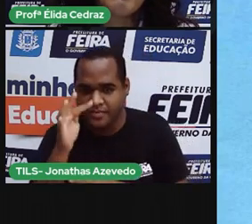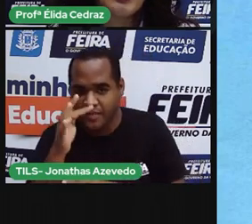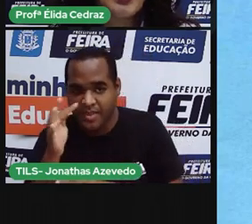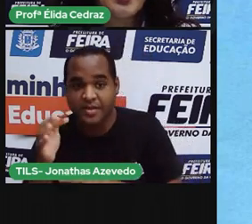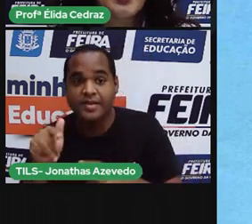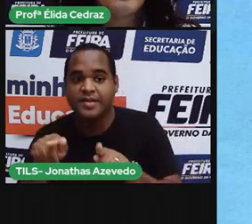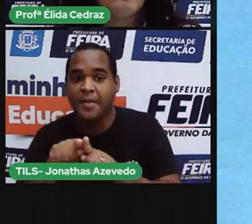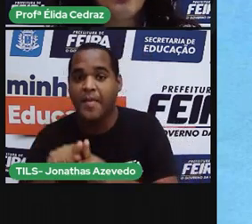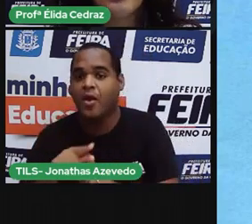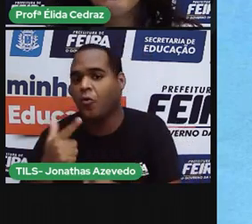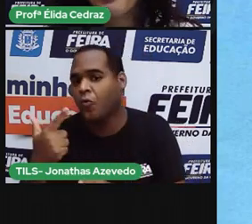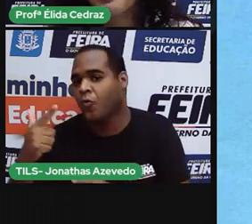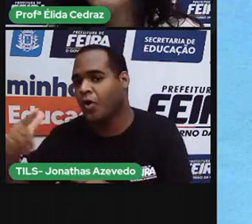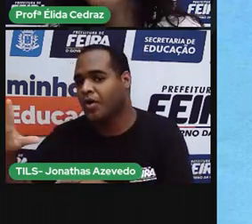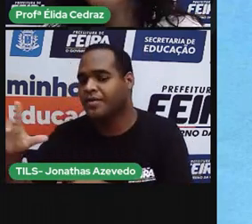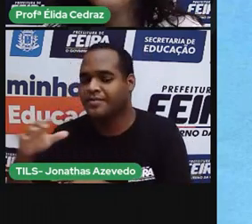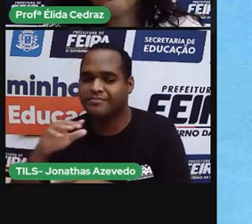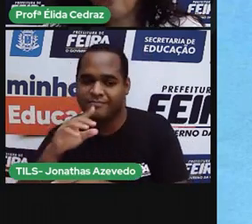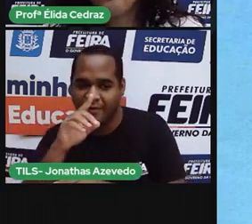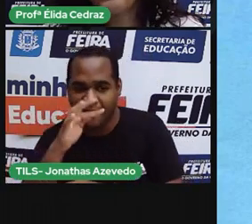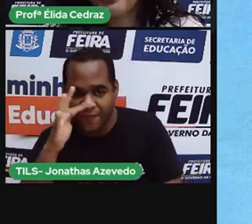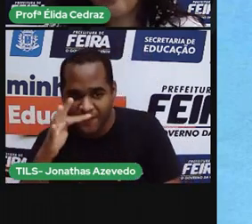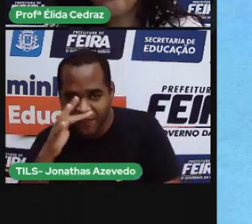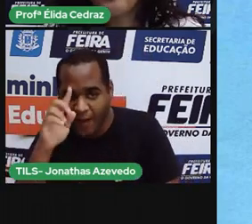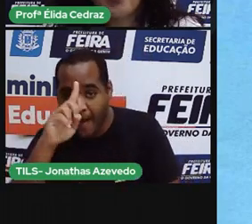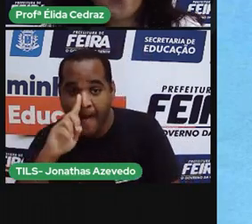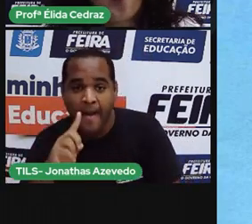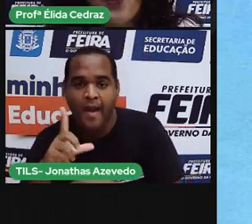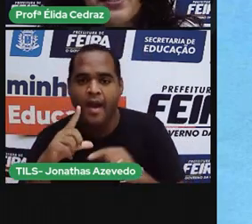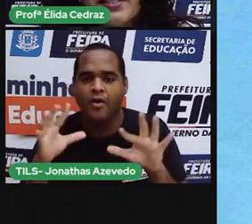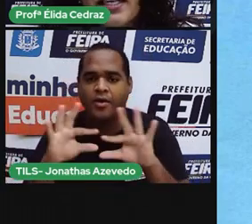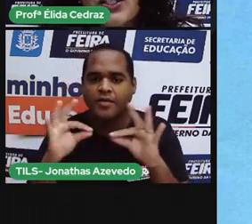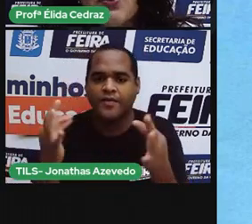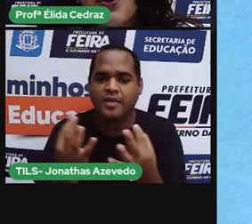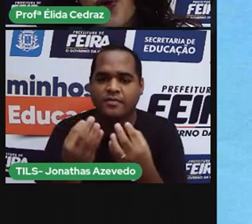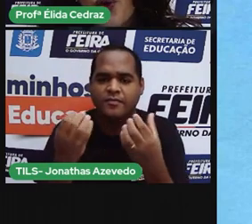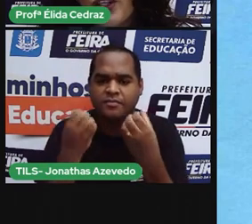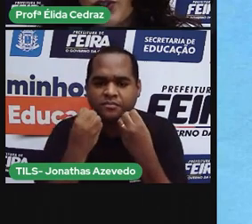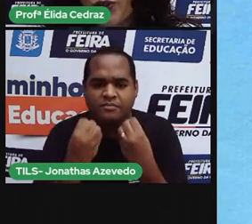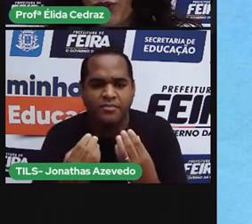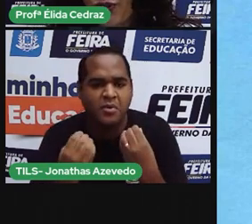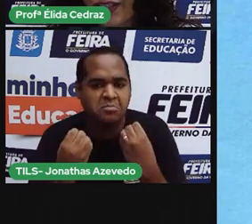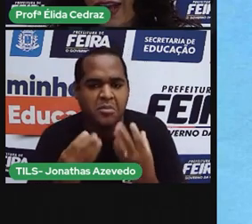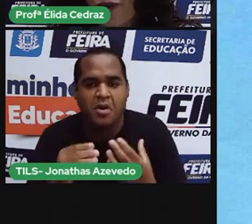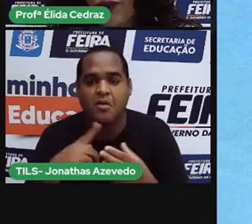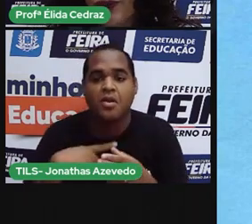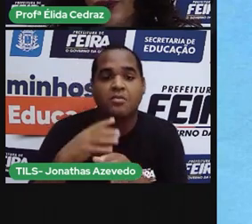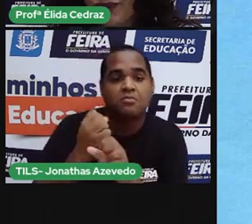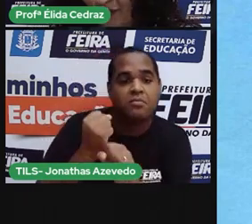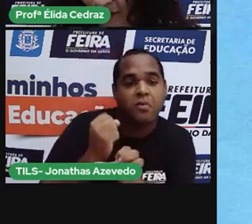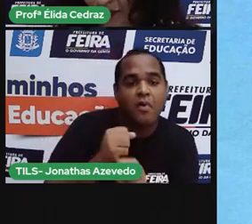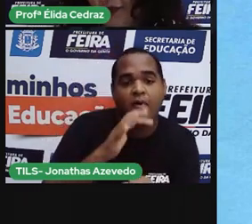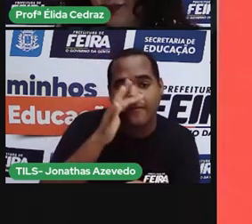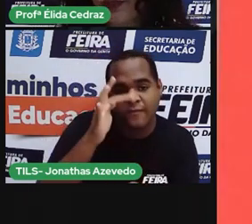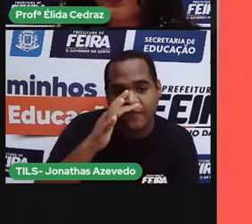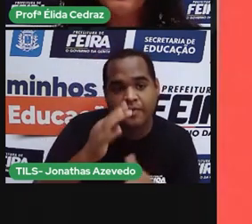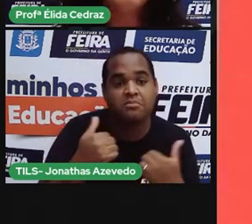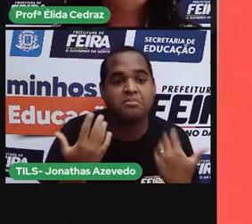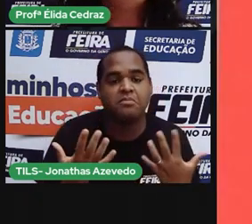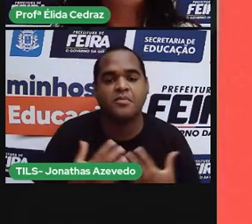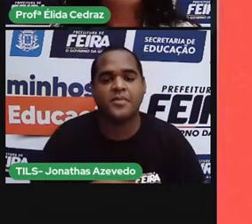amarela. Agora o vaso ficou tal. Quantas flores no total?